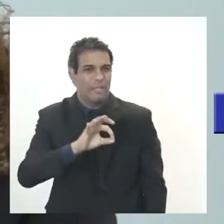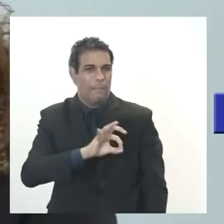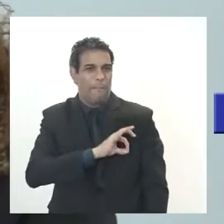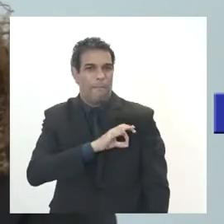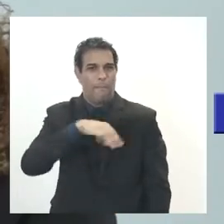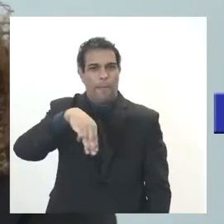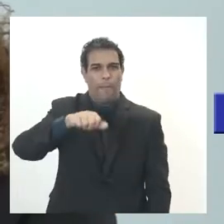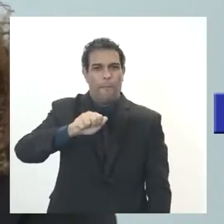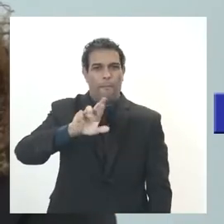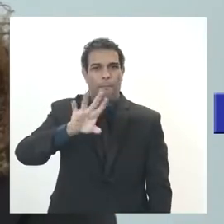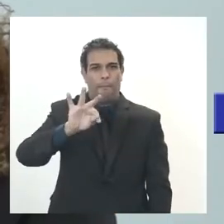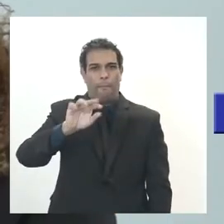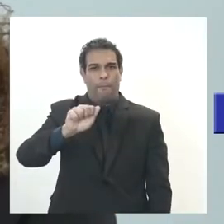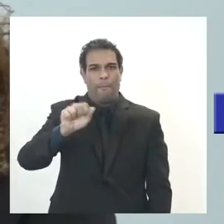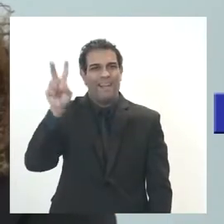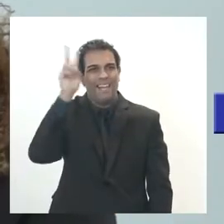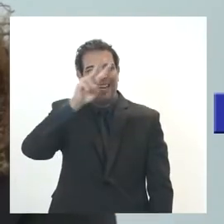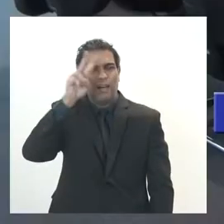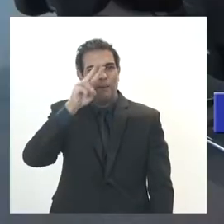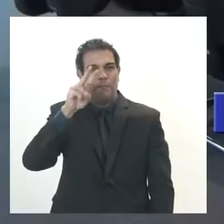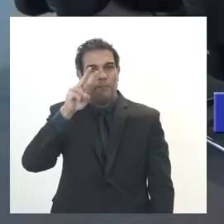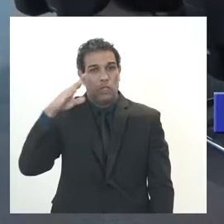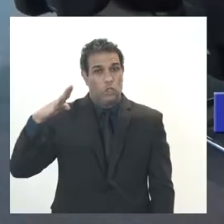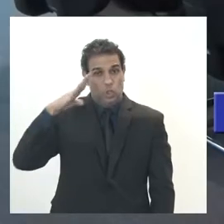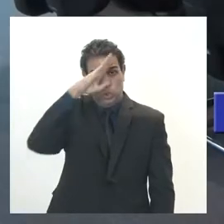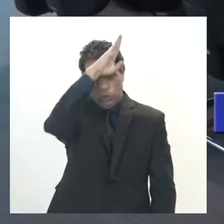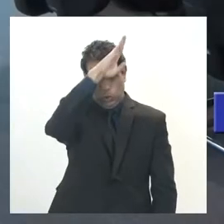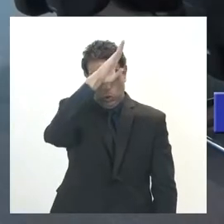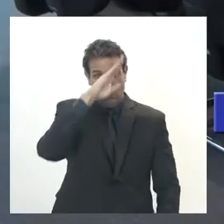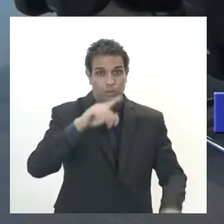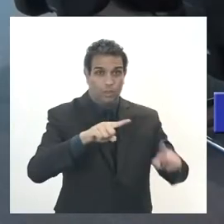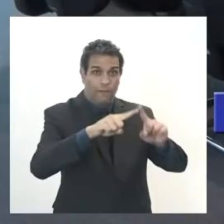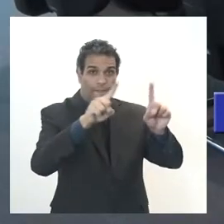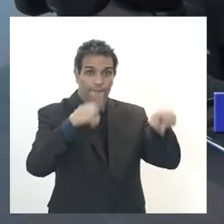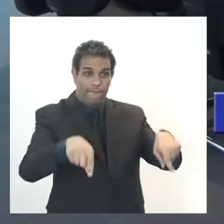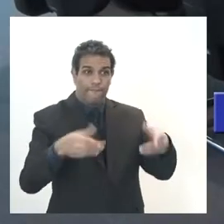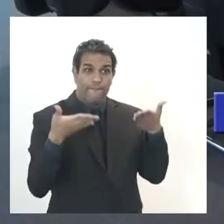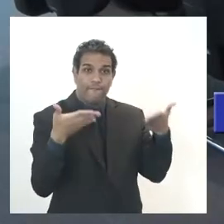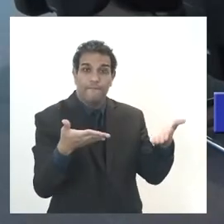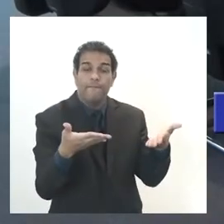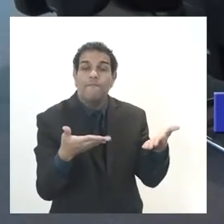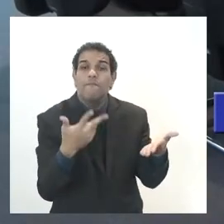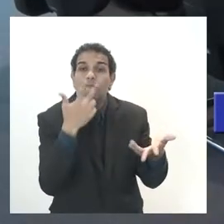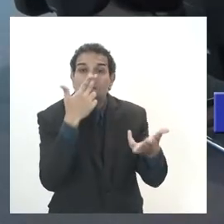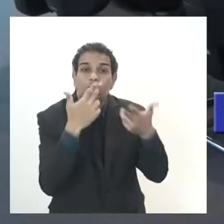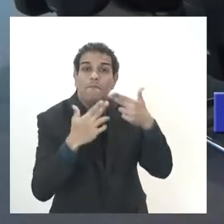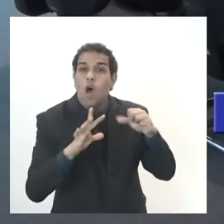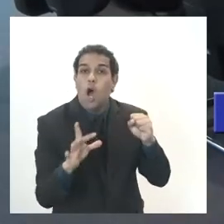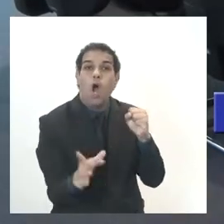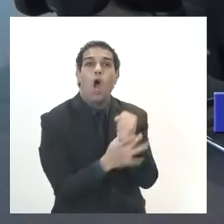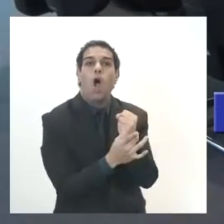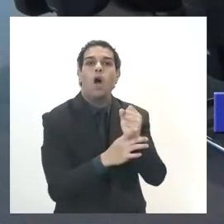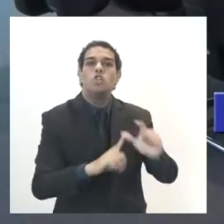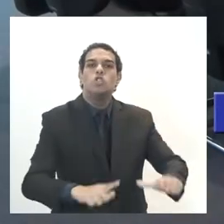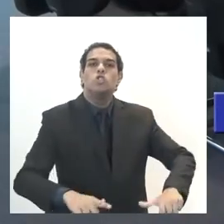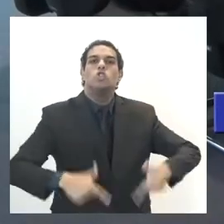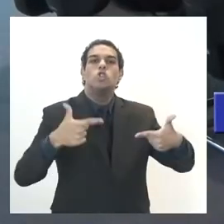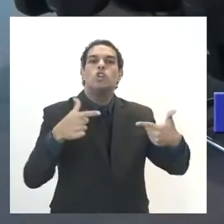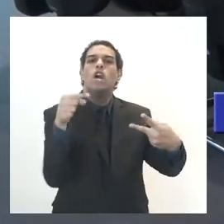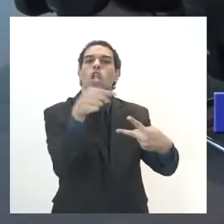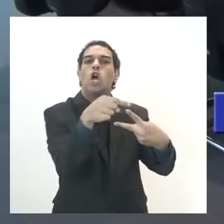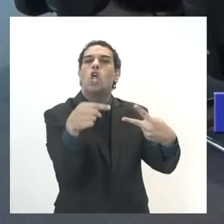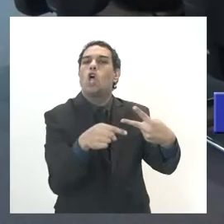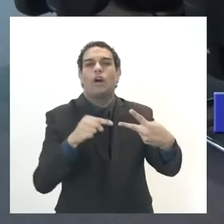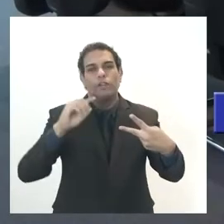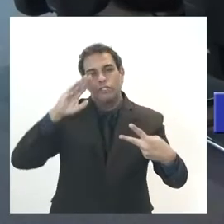como durante o governo bolsonaro a estabilidade no serviço público se mostrou como fundamental iluminismo dois